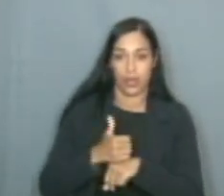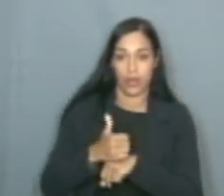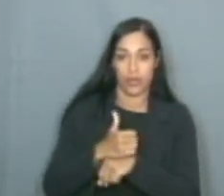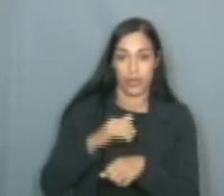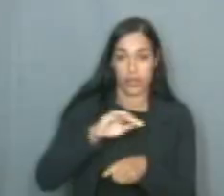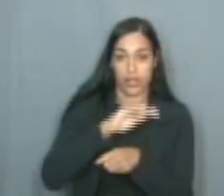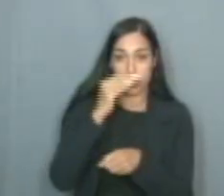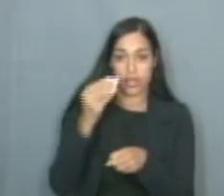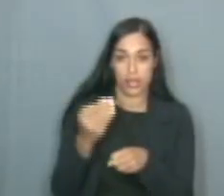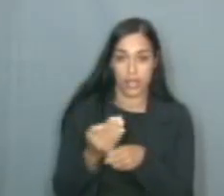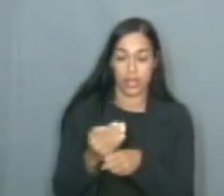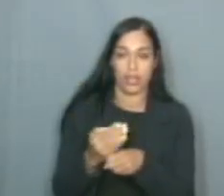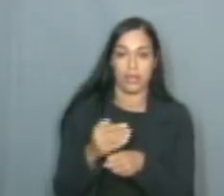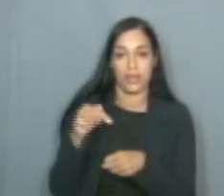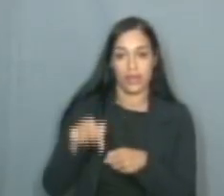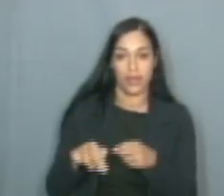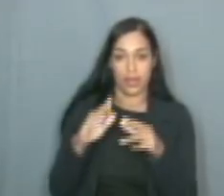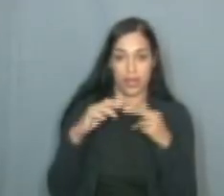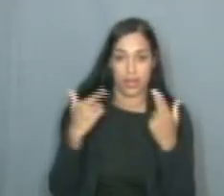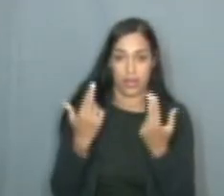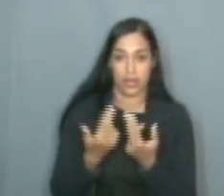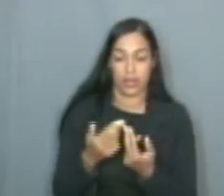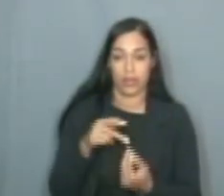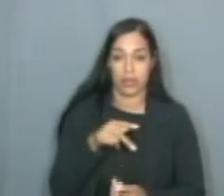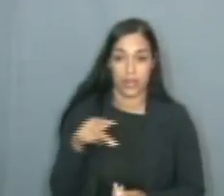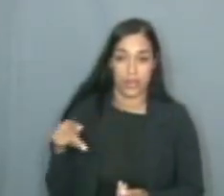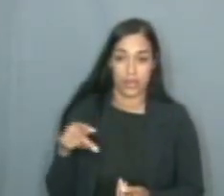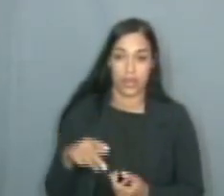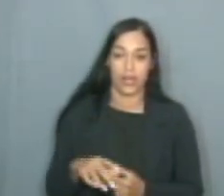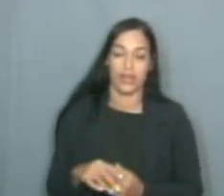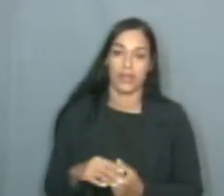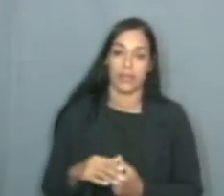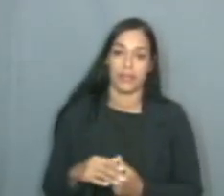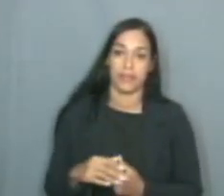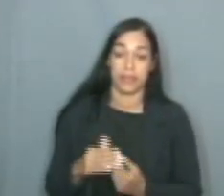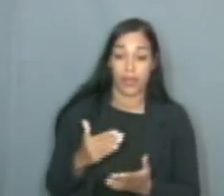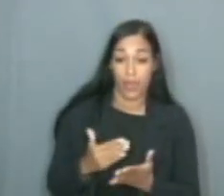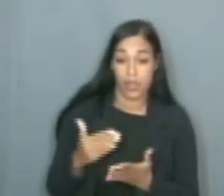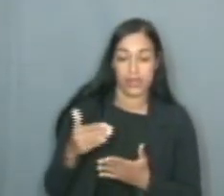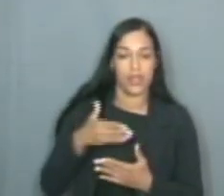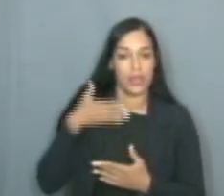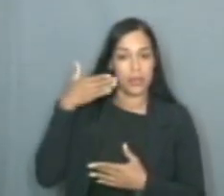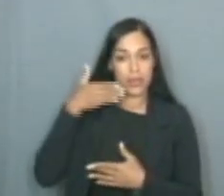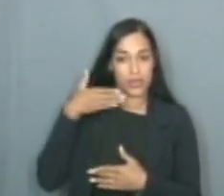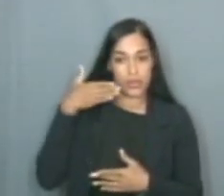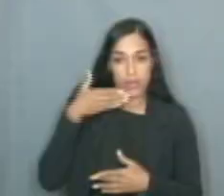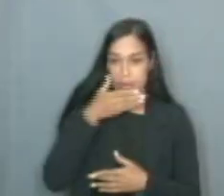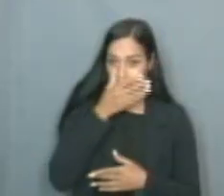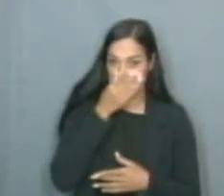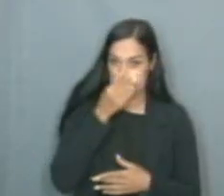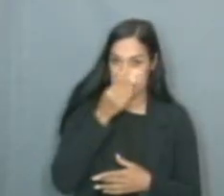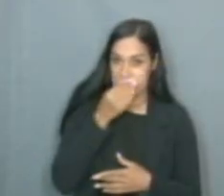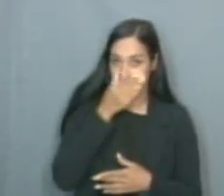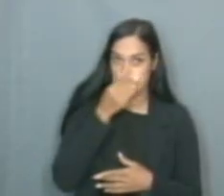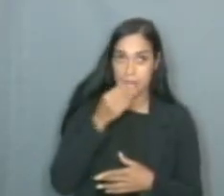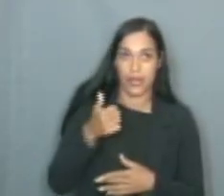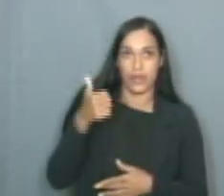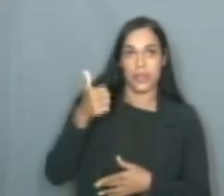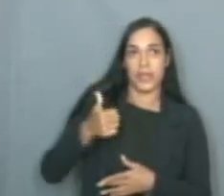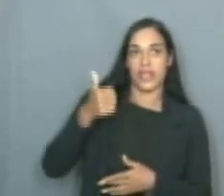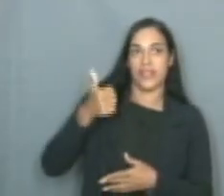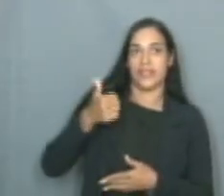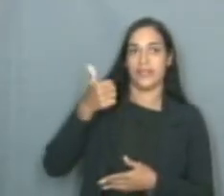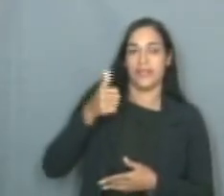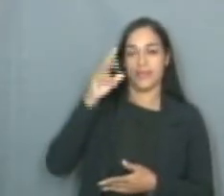fazem acontecer essa sessão. Presidente, eu iniciarei o meu discurso, primeiro fazendo um breve